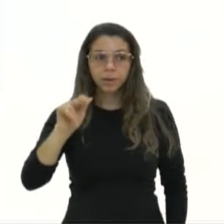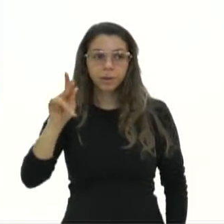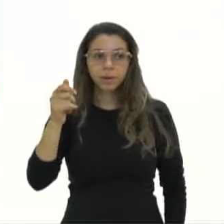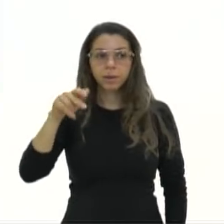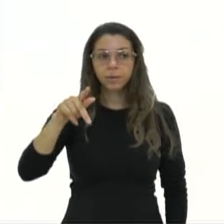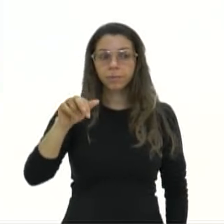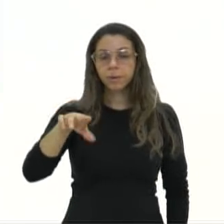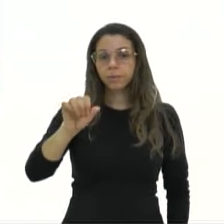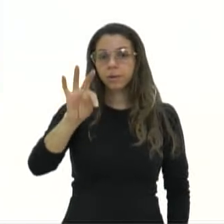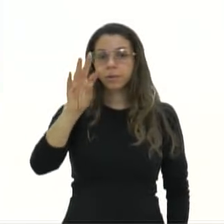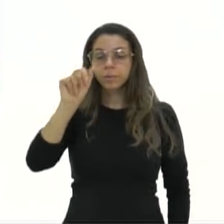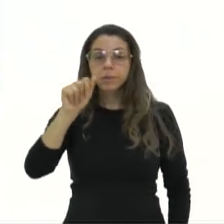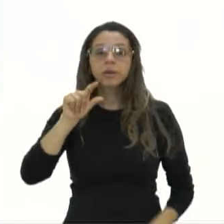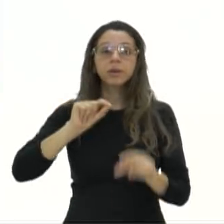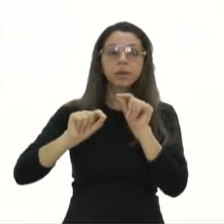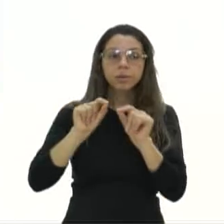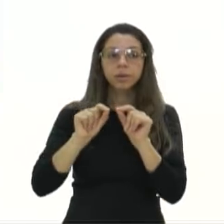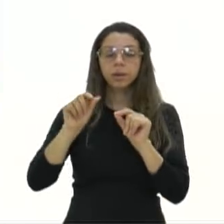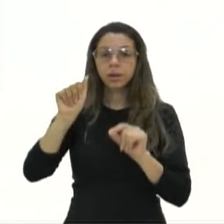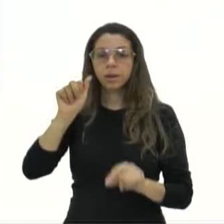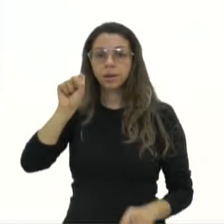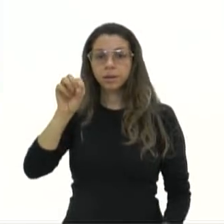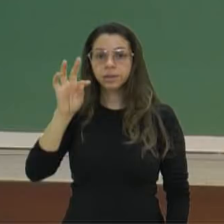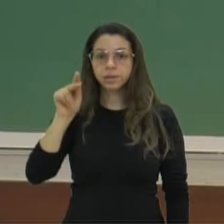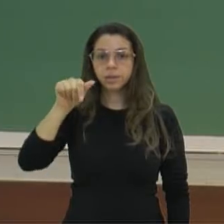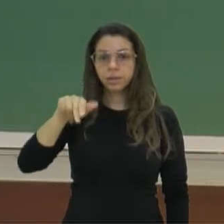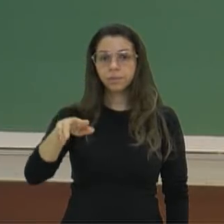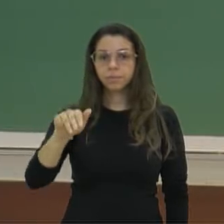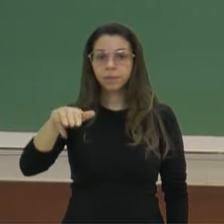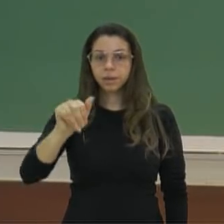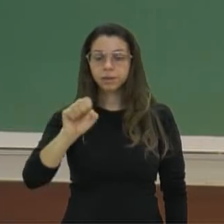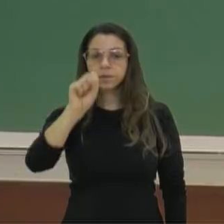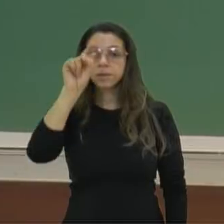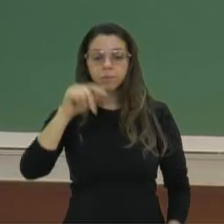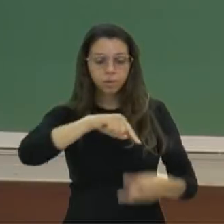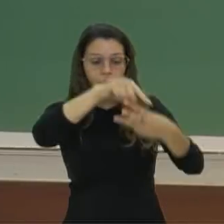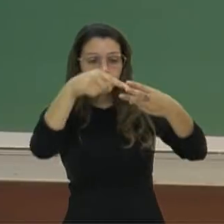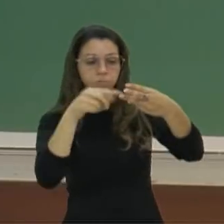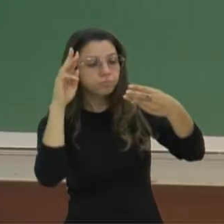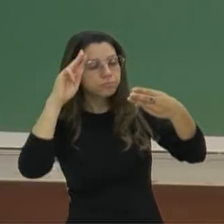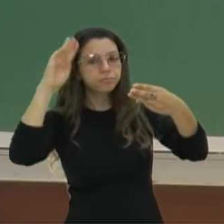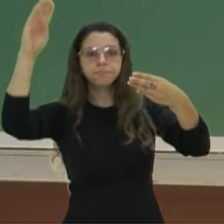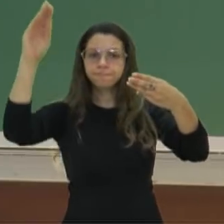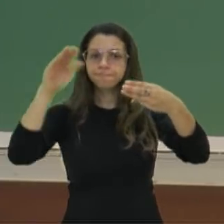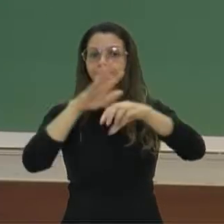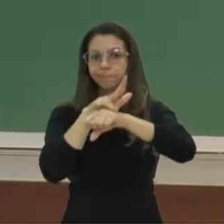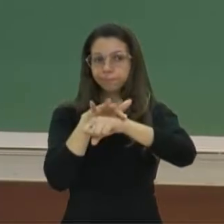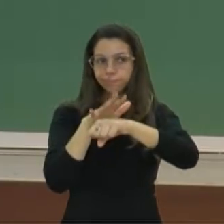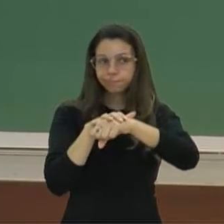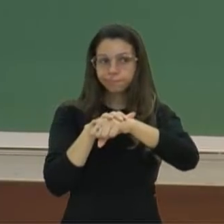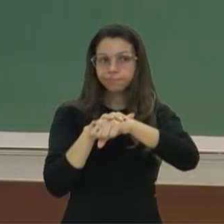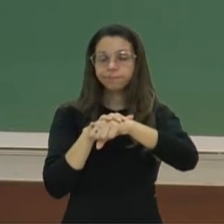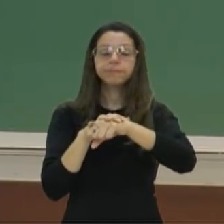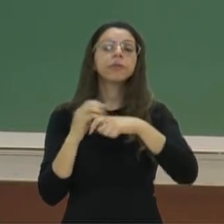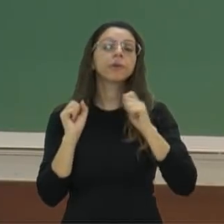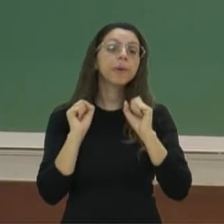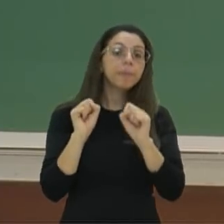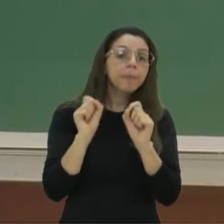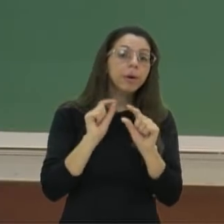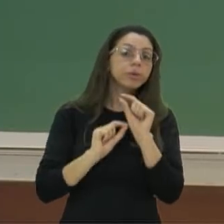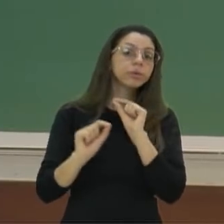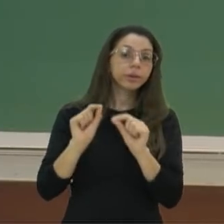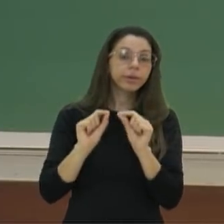hipermetropia e o astigmatismo. Então, hoje nós vamos trabalhar 3 principais distúrbios que podem